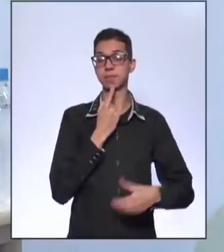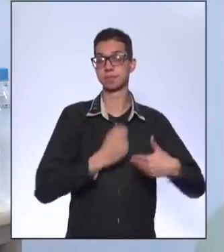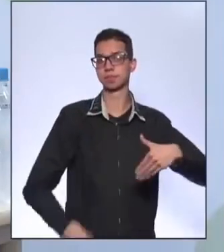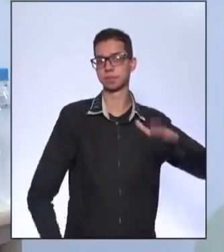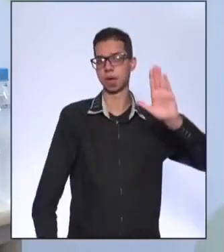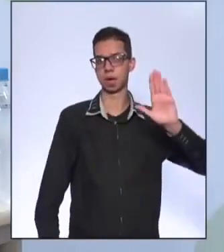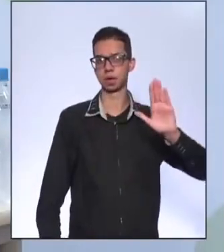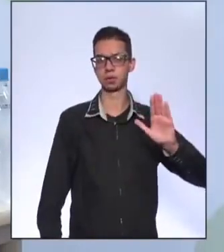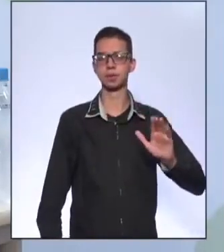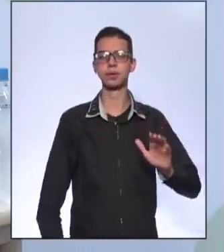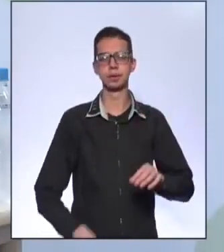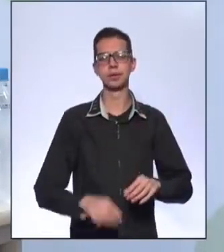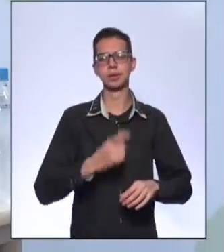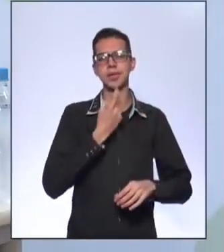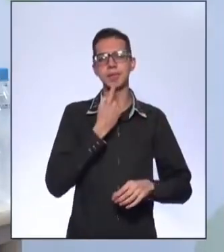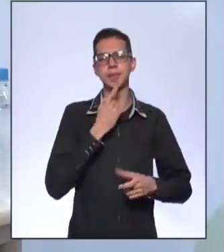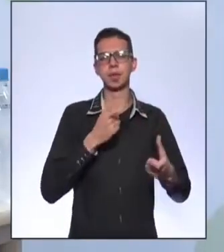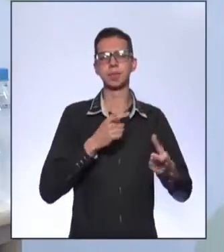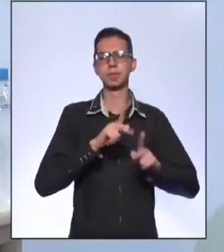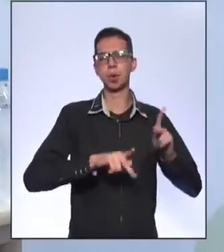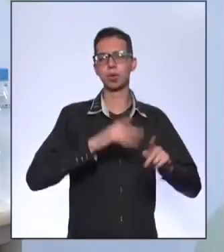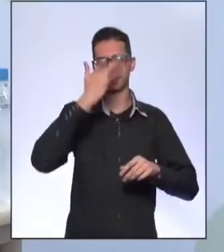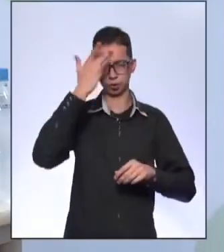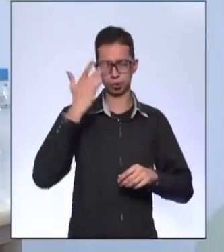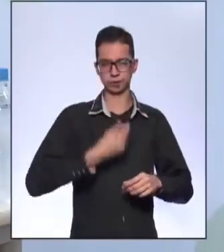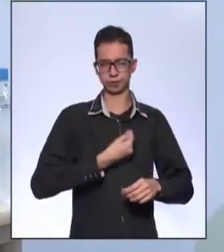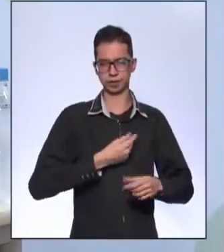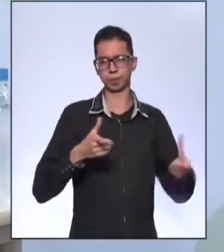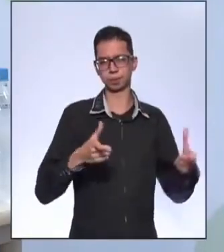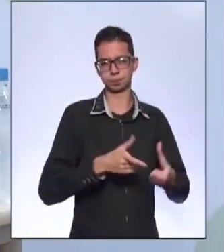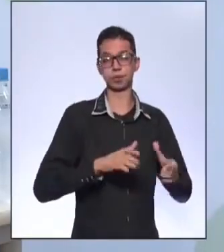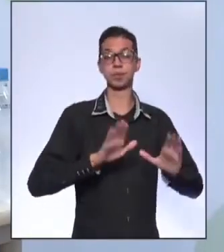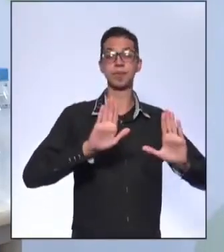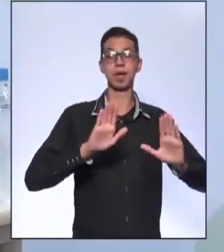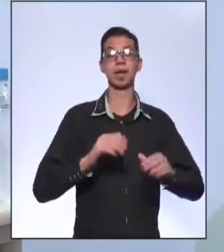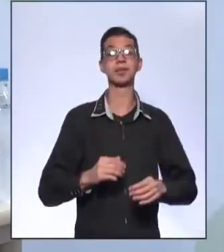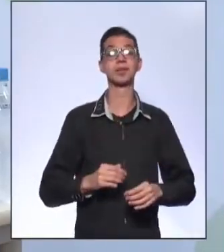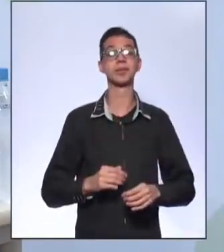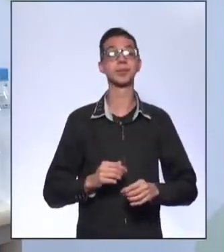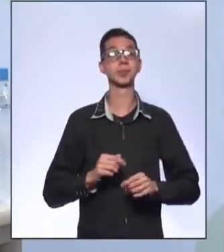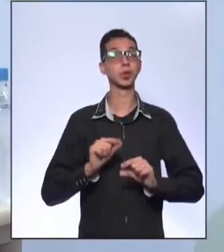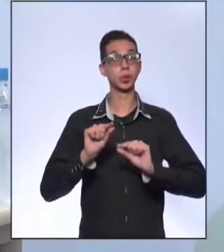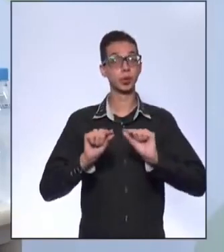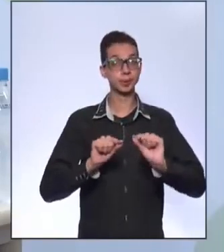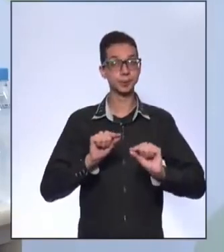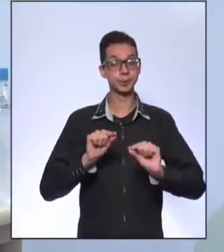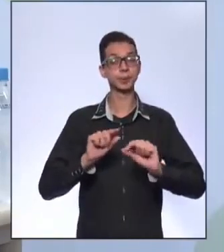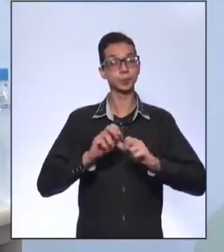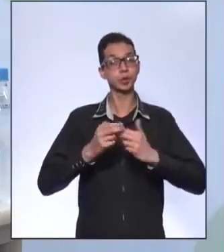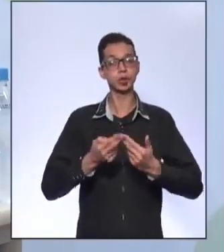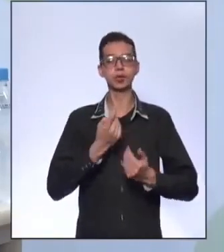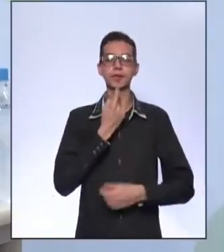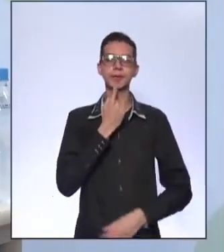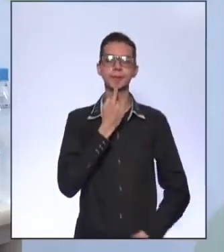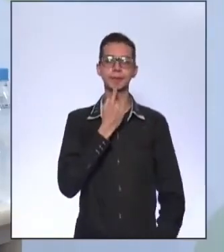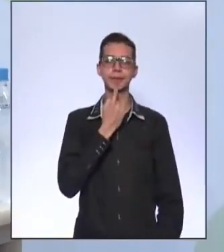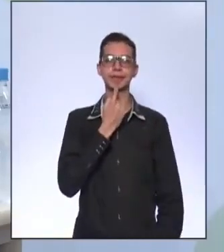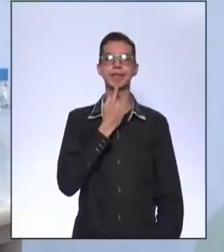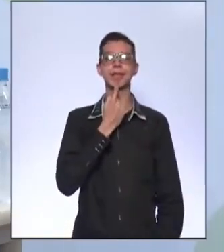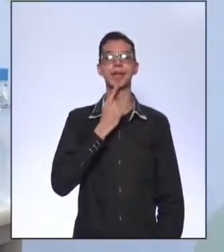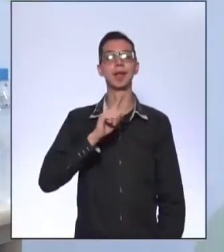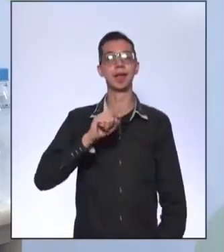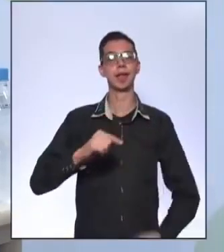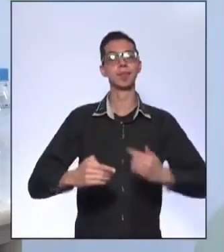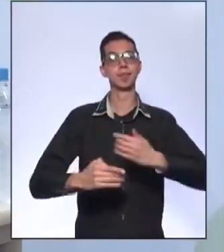Lógico que tem uma população menor Então ela tem lá 48.000 reais de renda per capita por um dos motivos o destaque de colocar Campinas como